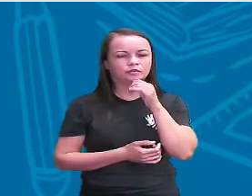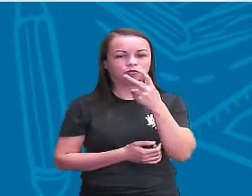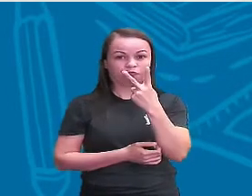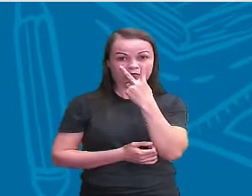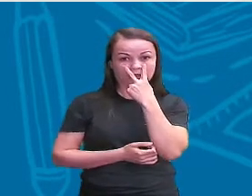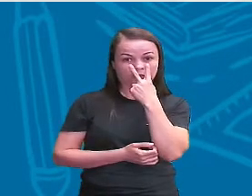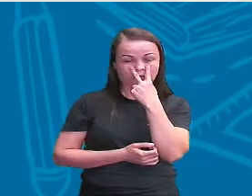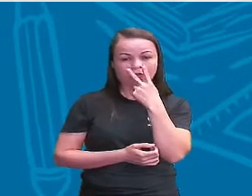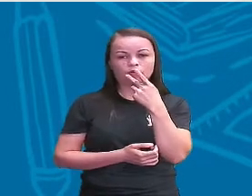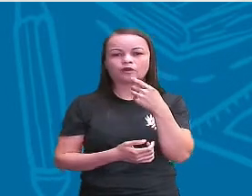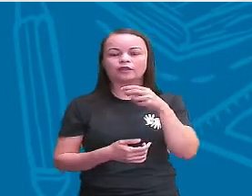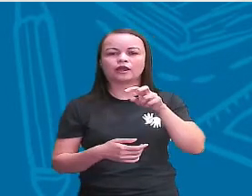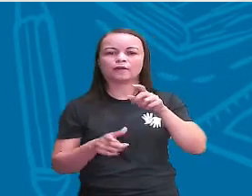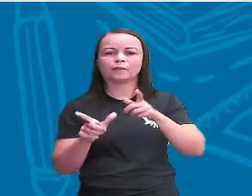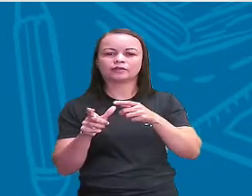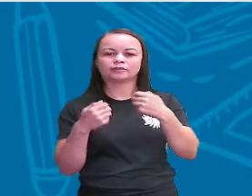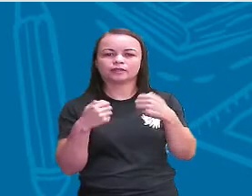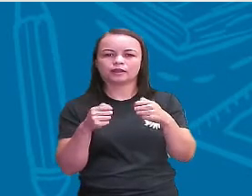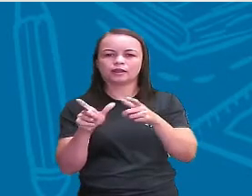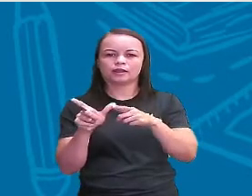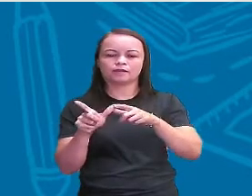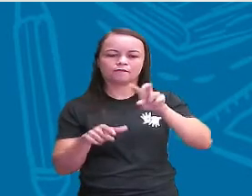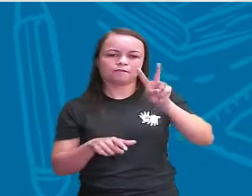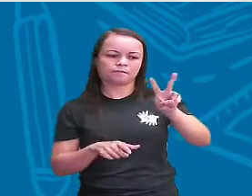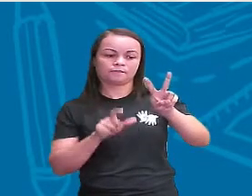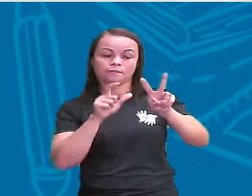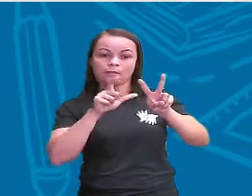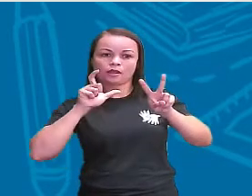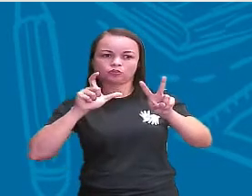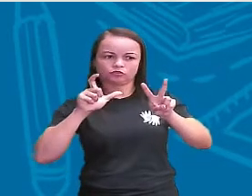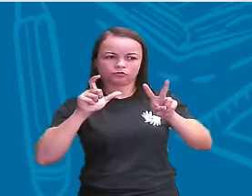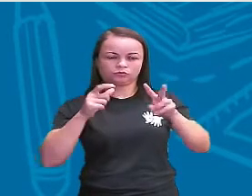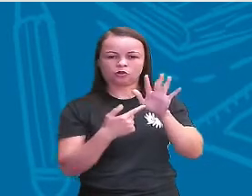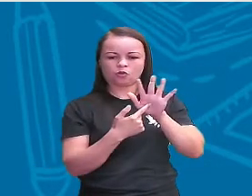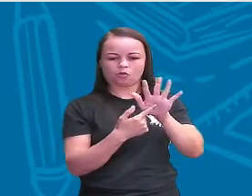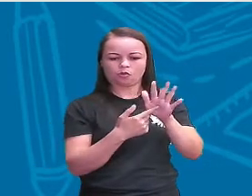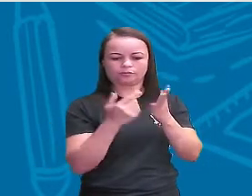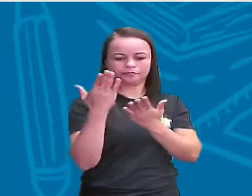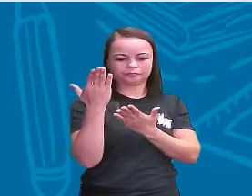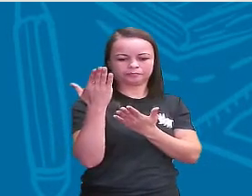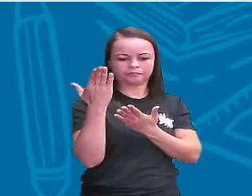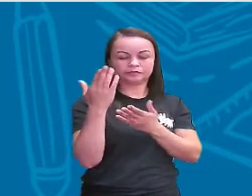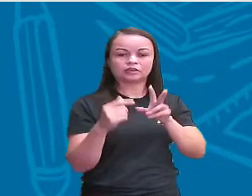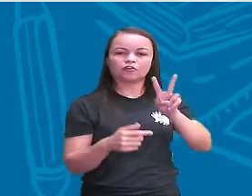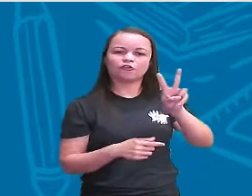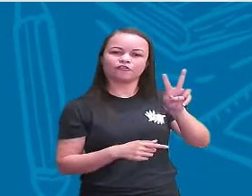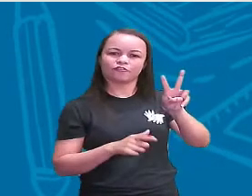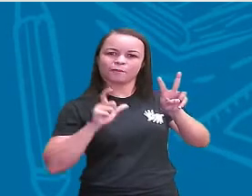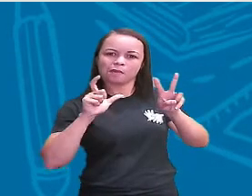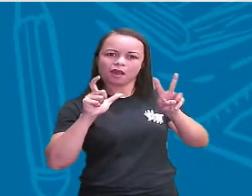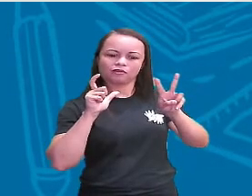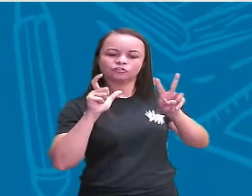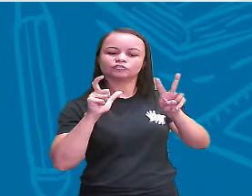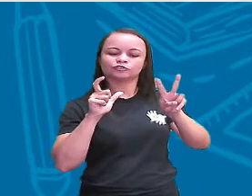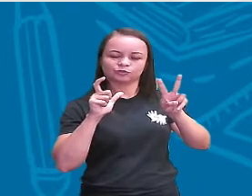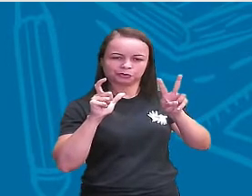que ser com letra maiúscula, tá bom? Olha aqui, ó. Aqui, ó, letrinha V. Essa letrinha V